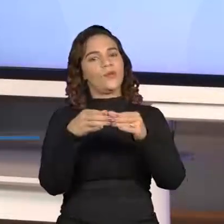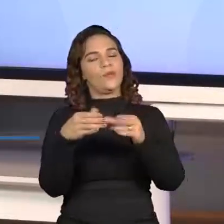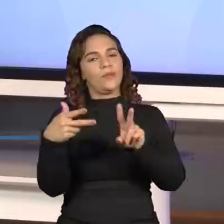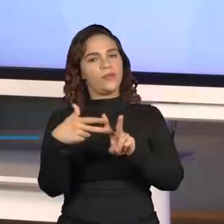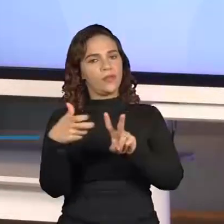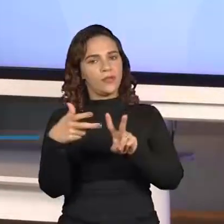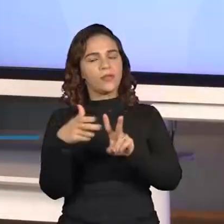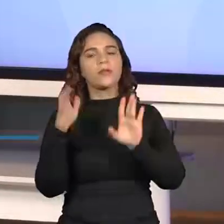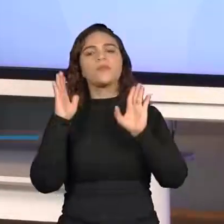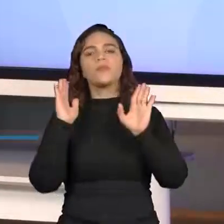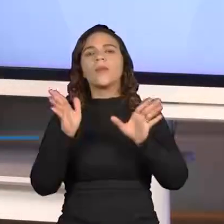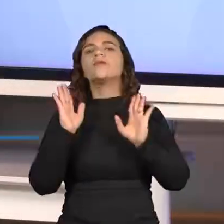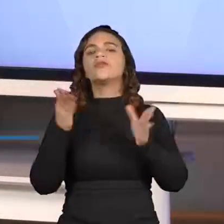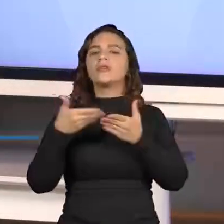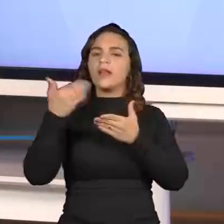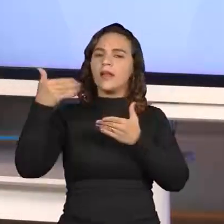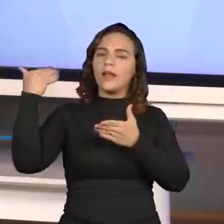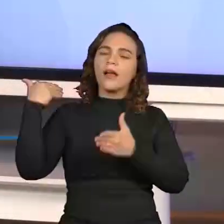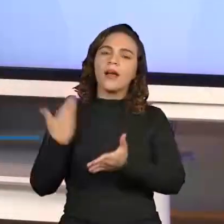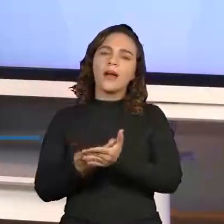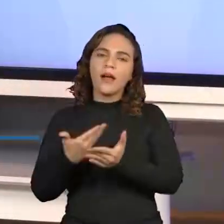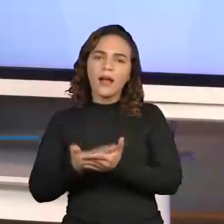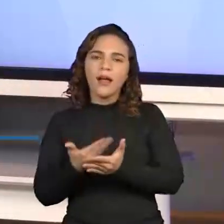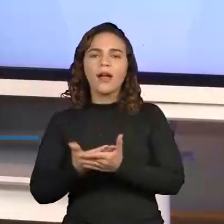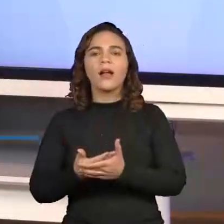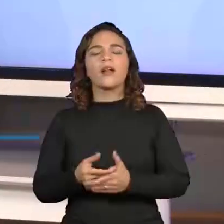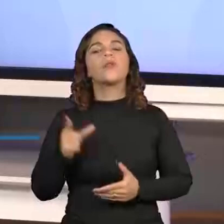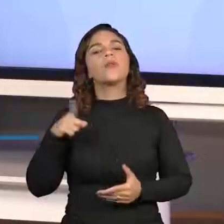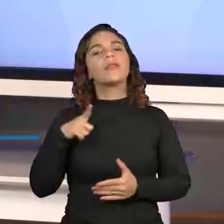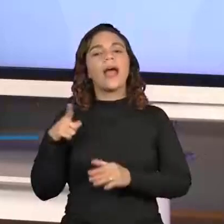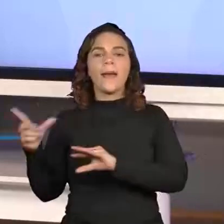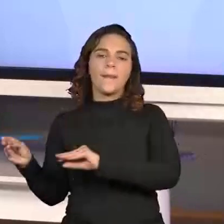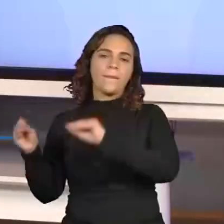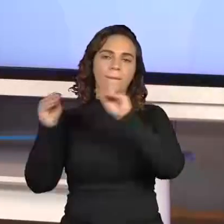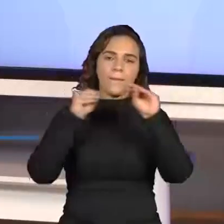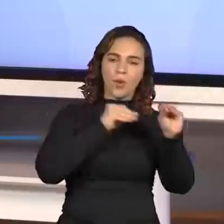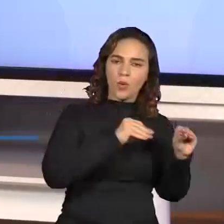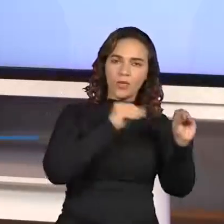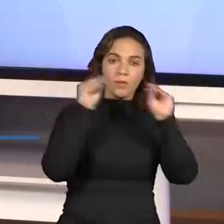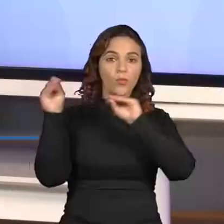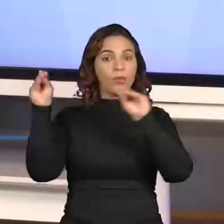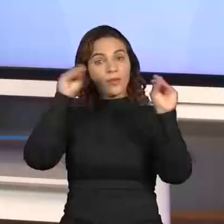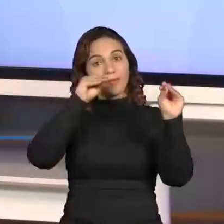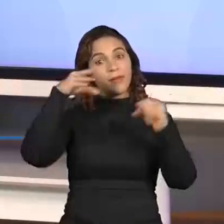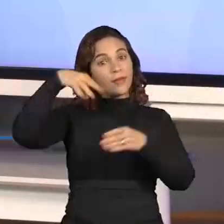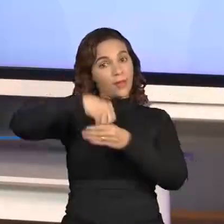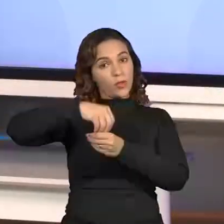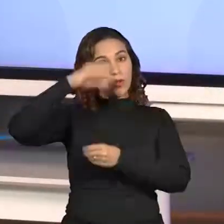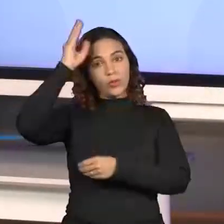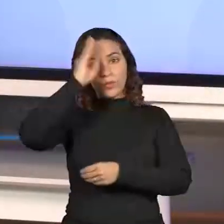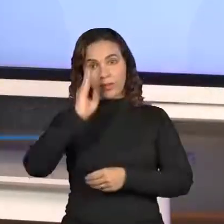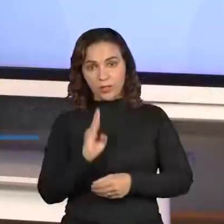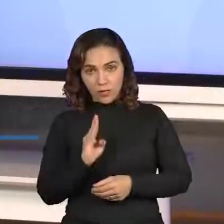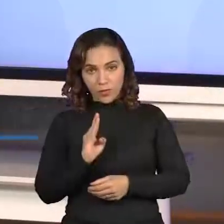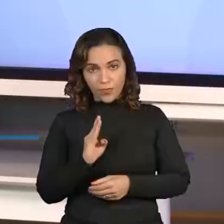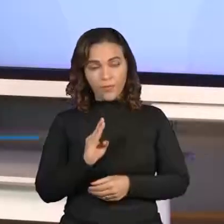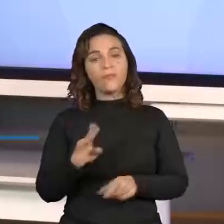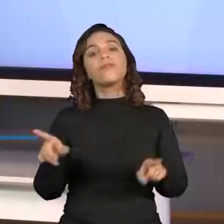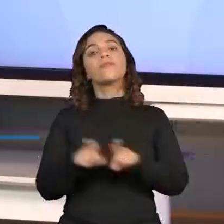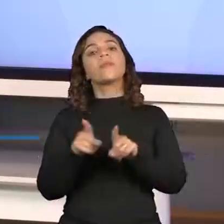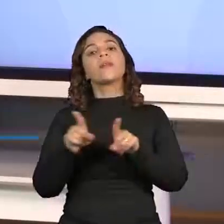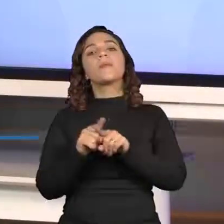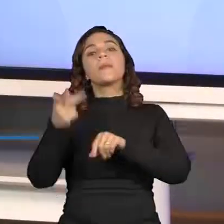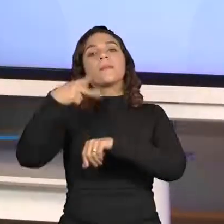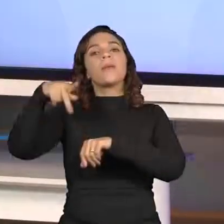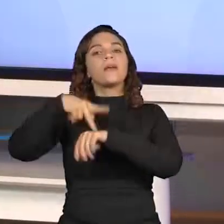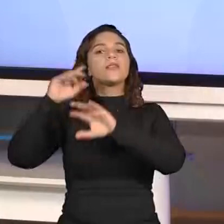nós já vimos em várias outras aulas, com relação às migrações dentro do território nacional do Brasil e as